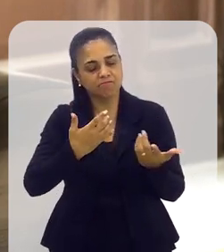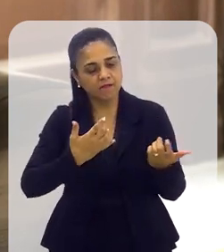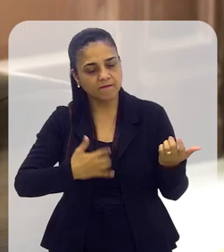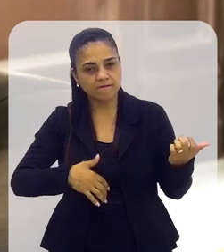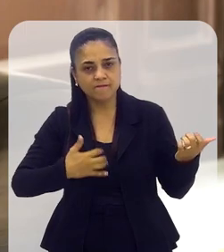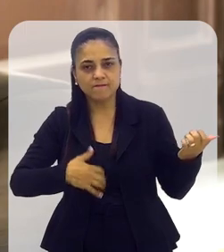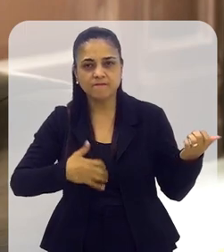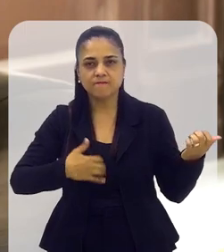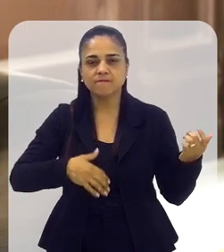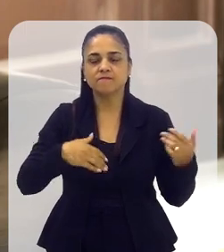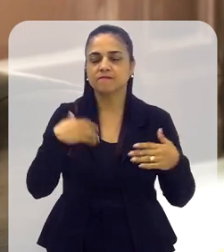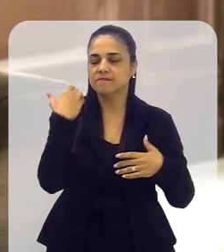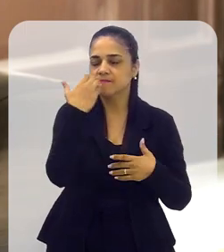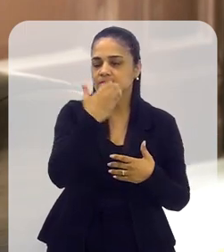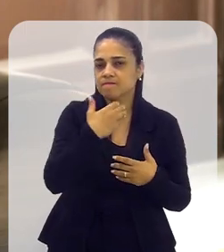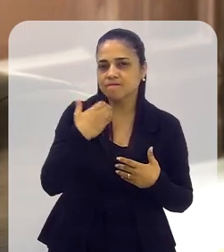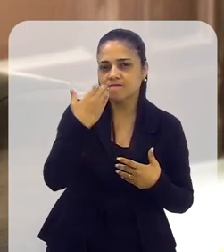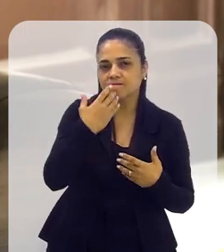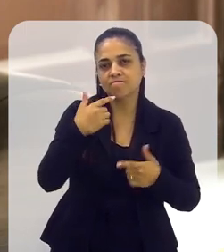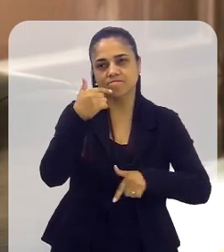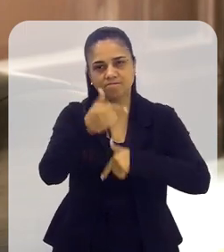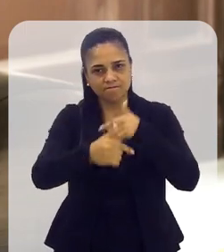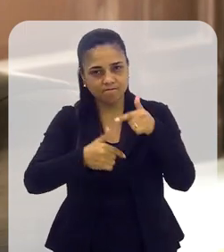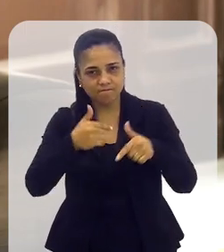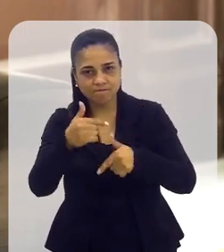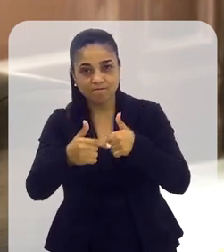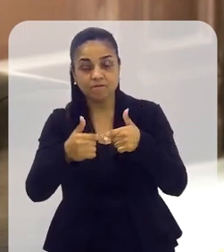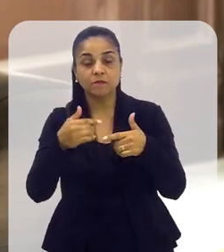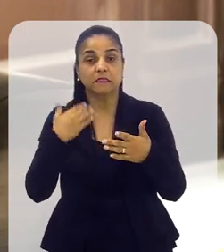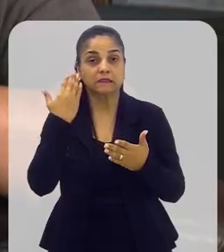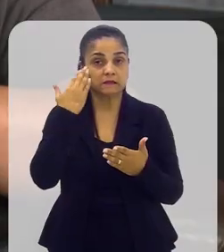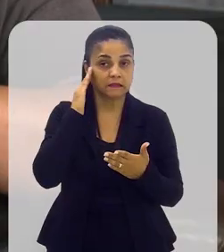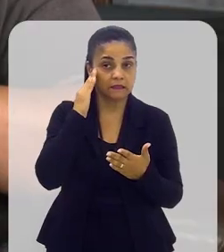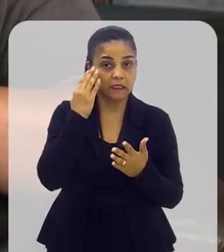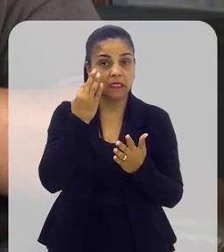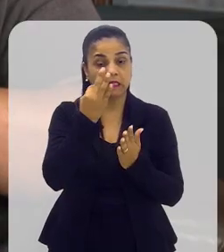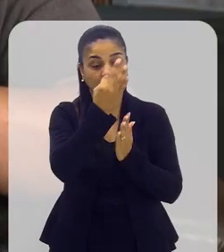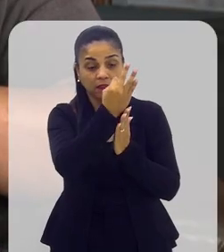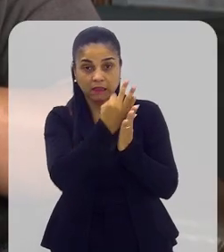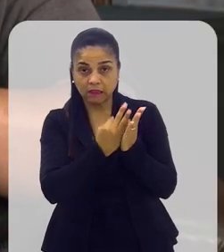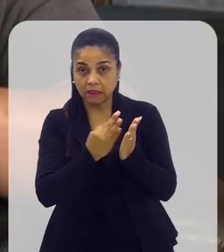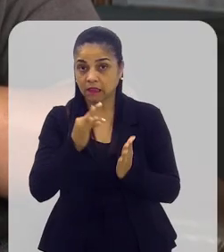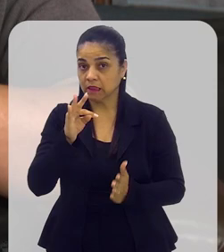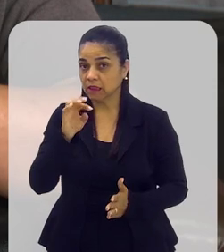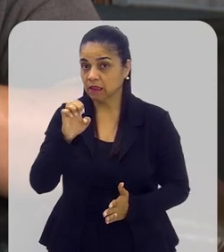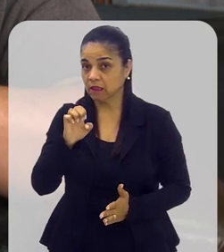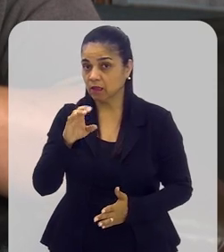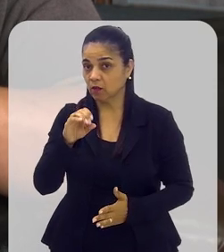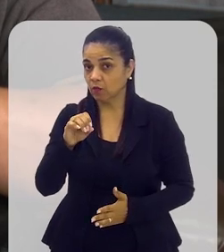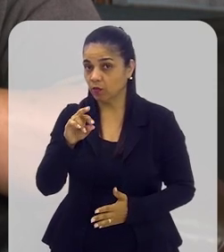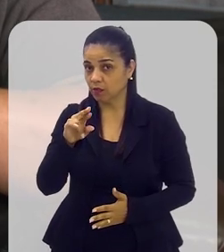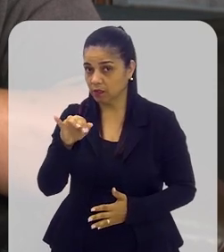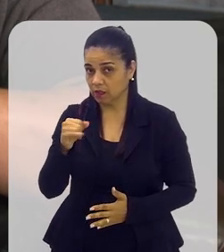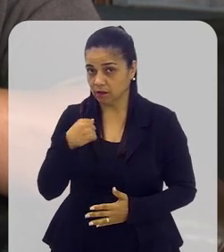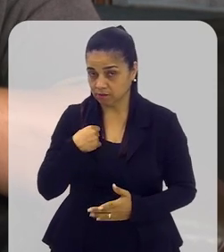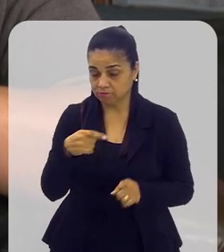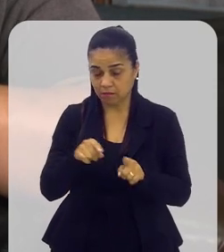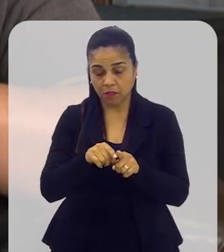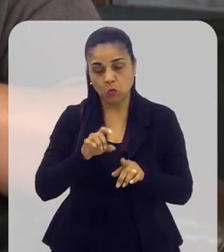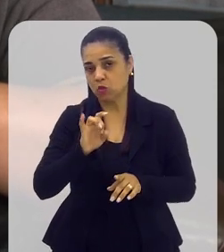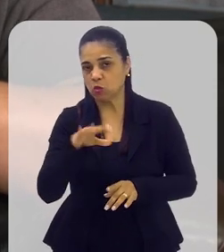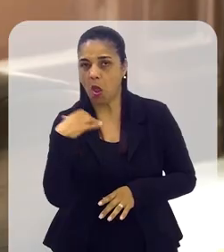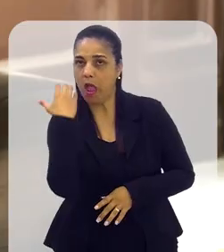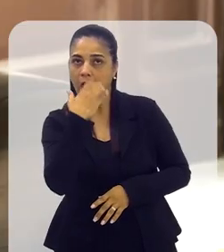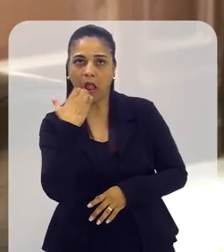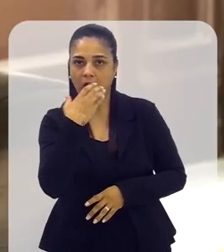partir para uma afinação, daí trabalhar para que você venha entender também da parte teórica, porque não é só cantar, não é só